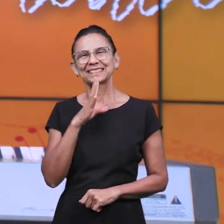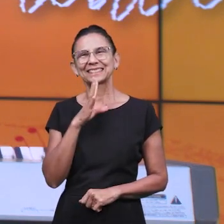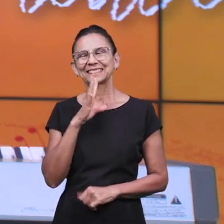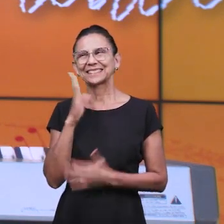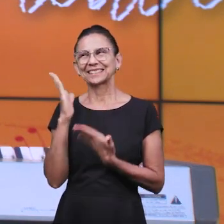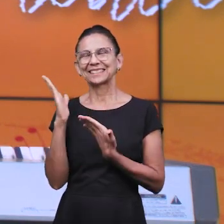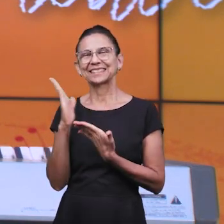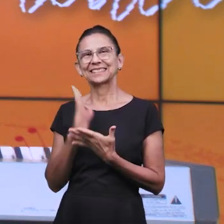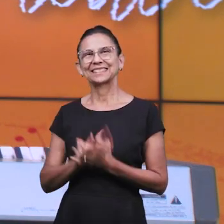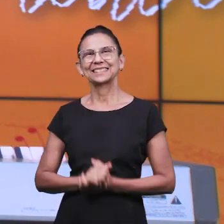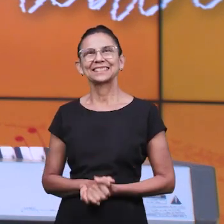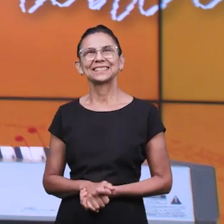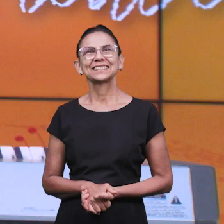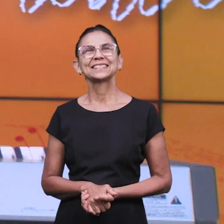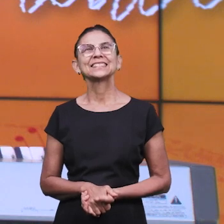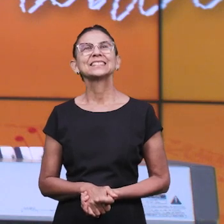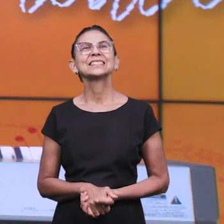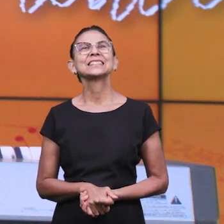cifras.